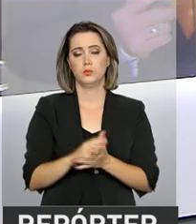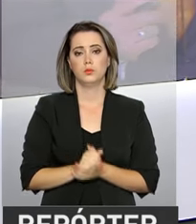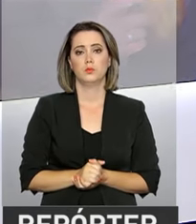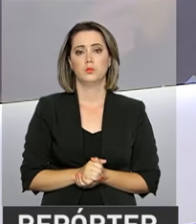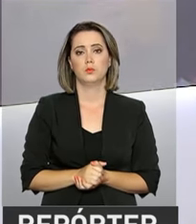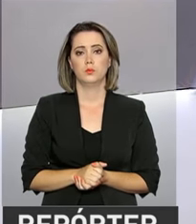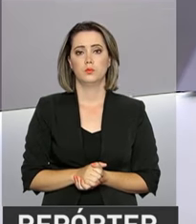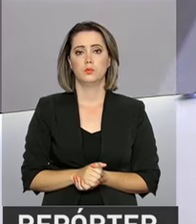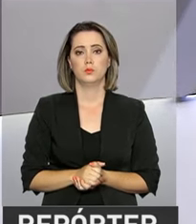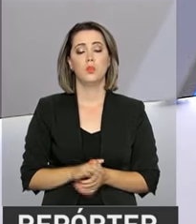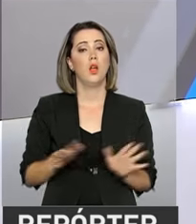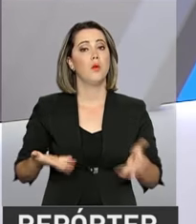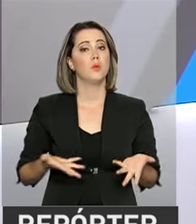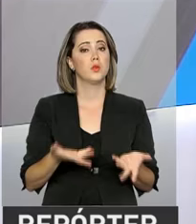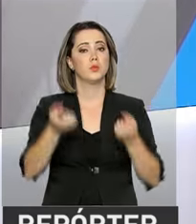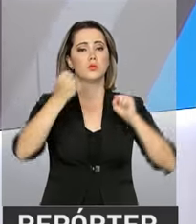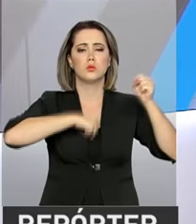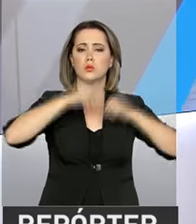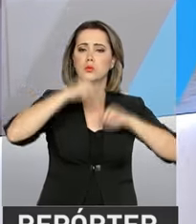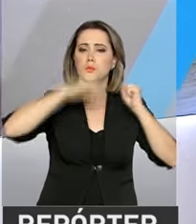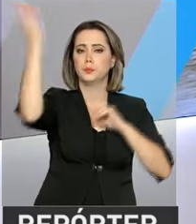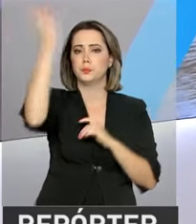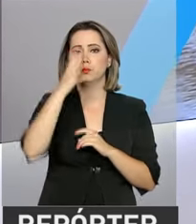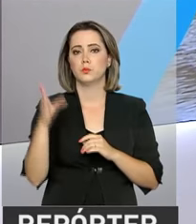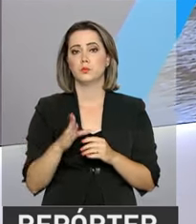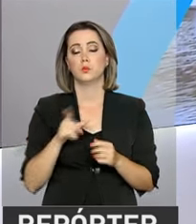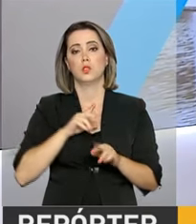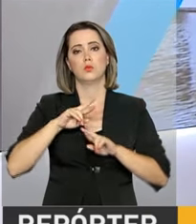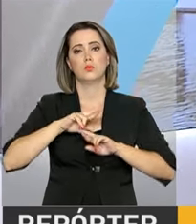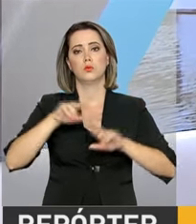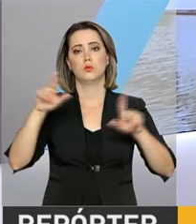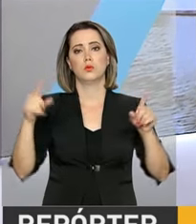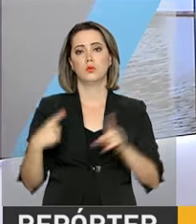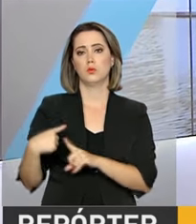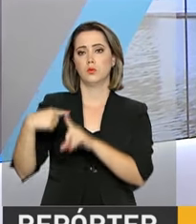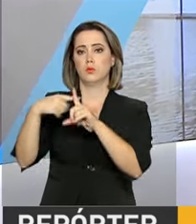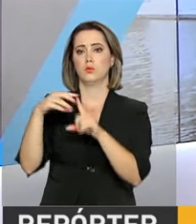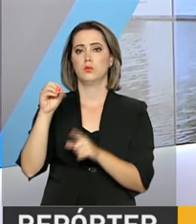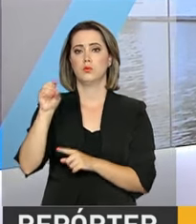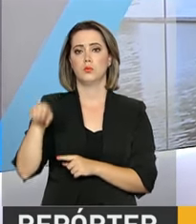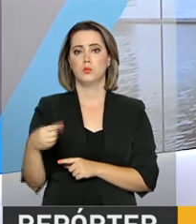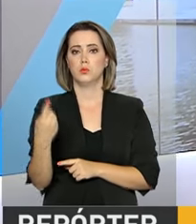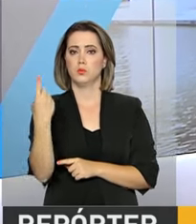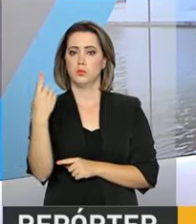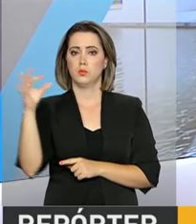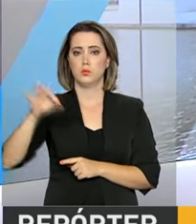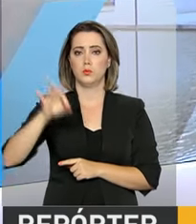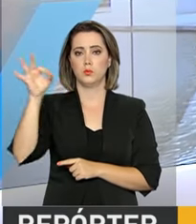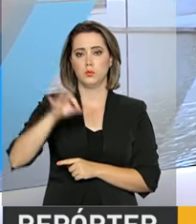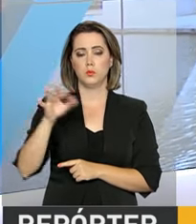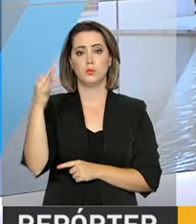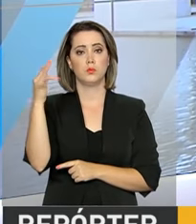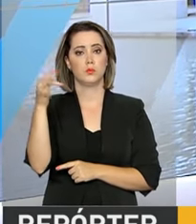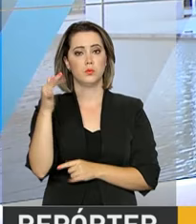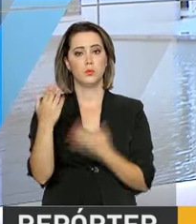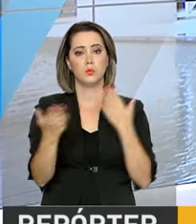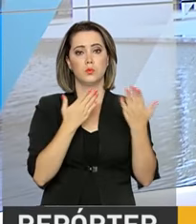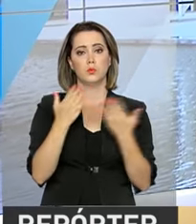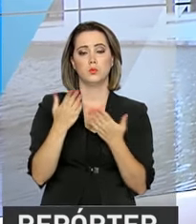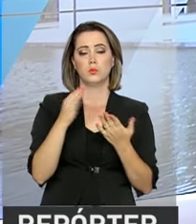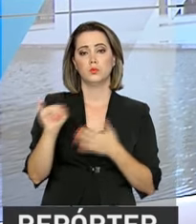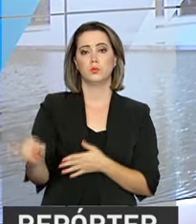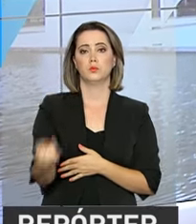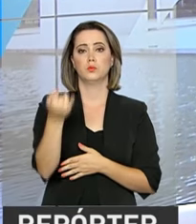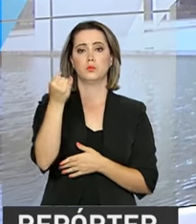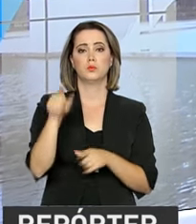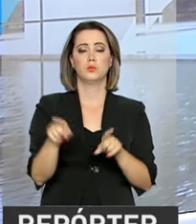informações. E a produção da indústria brasileira registrou variação positiva de 0,1% em fevereiro, na comparação com